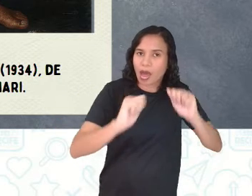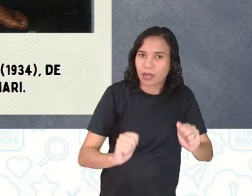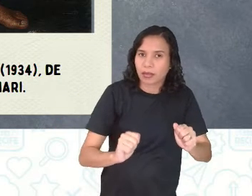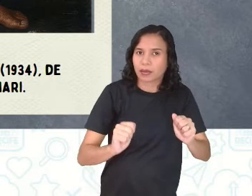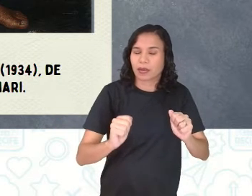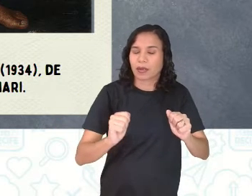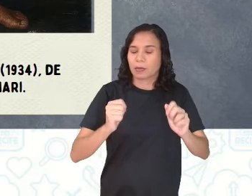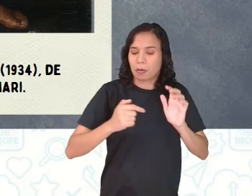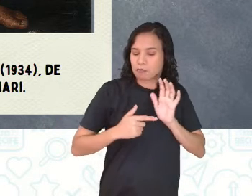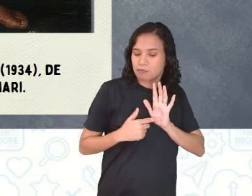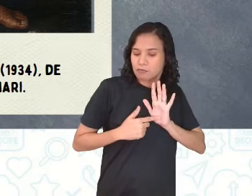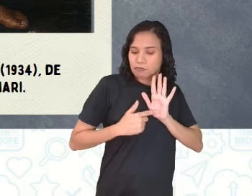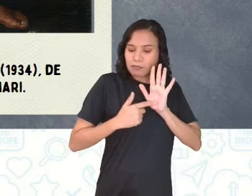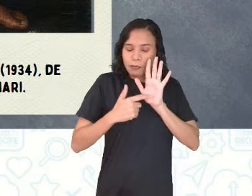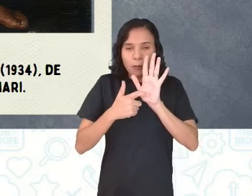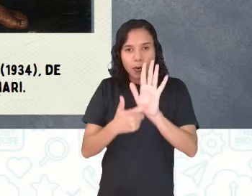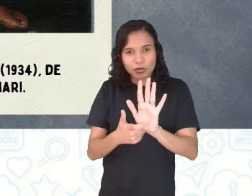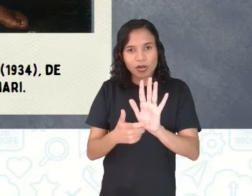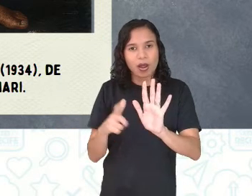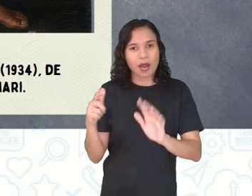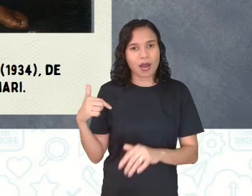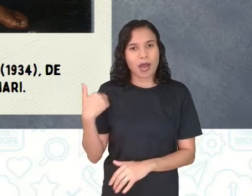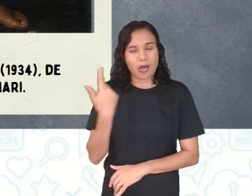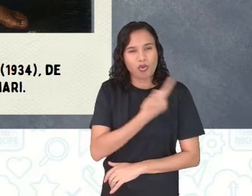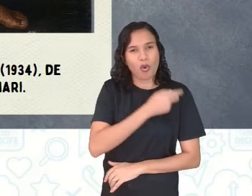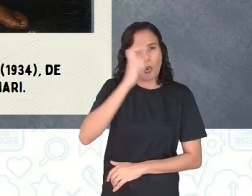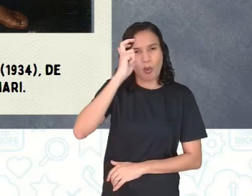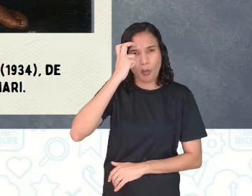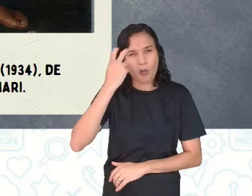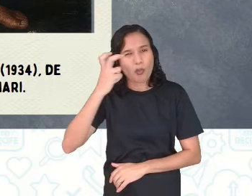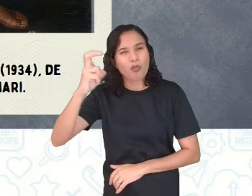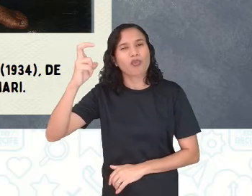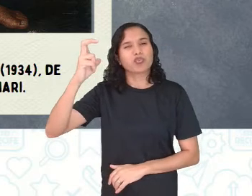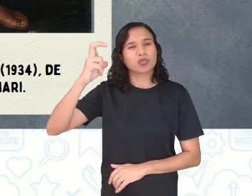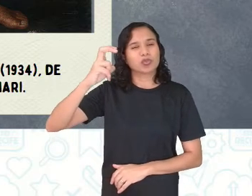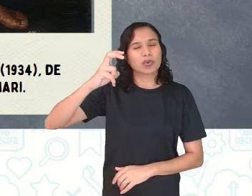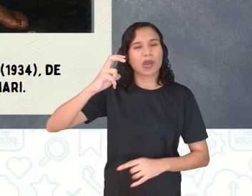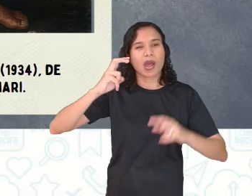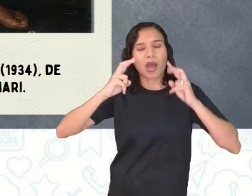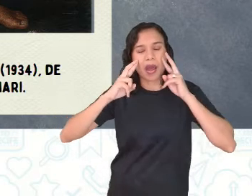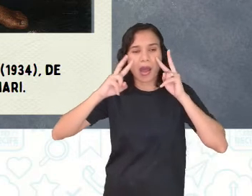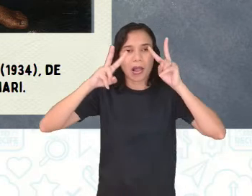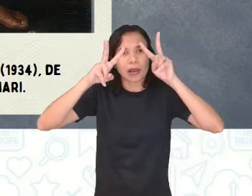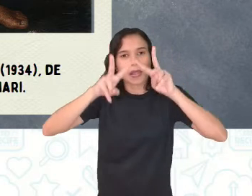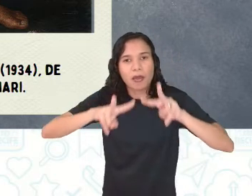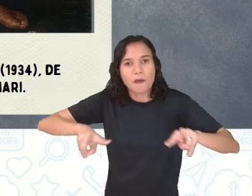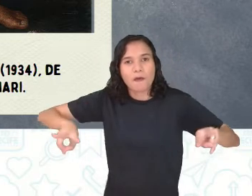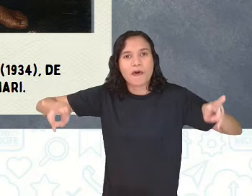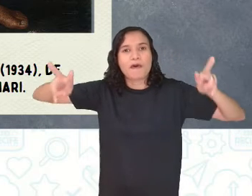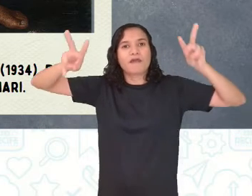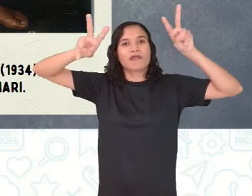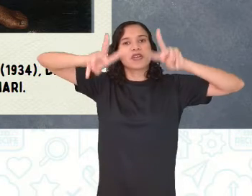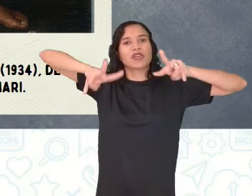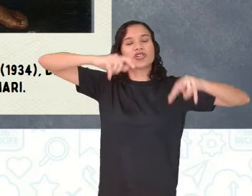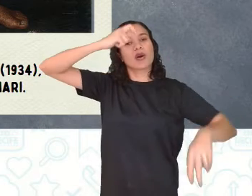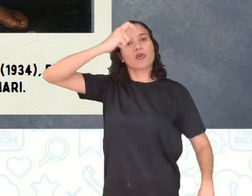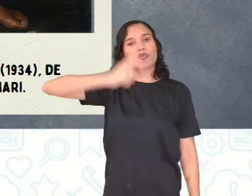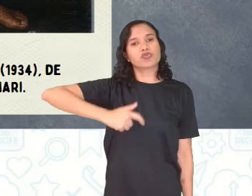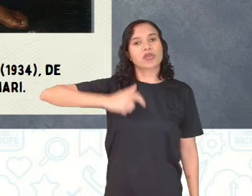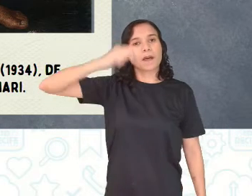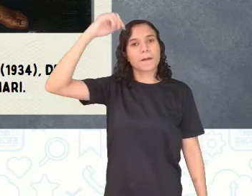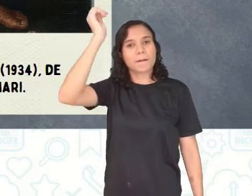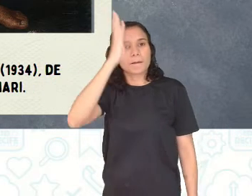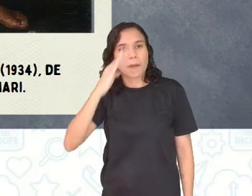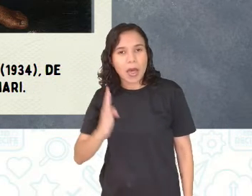para expressar, né, a nossa cultura nacional, esse olhar, né, do que é ser brasileiro,